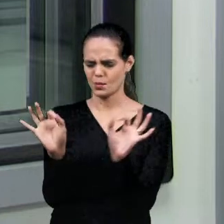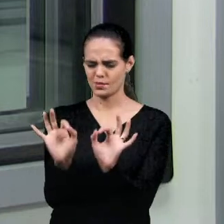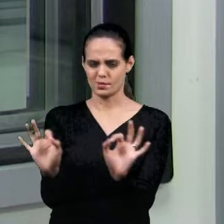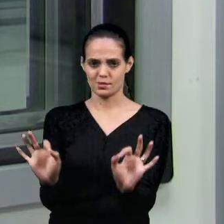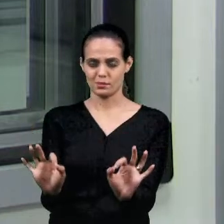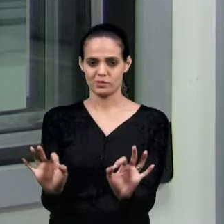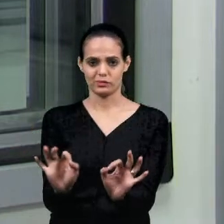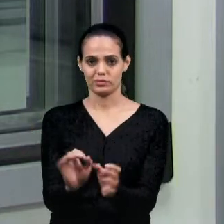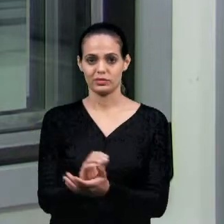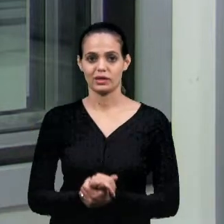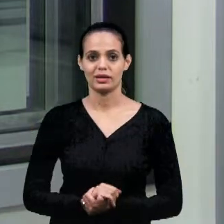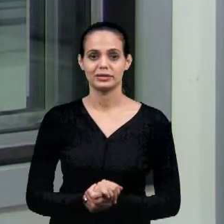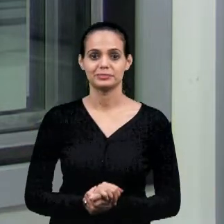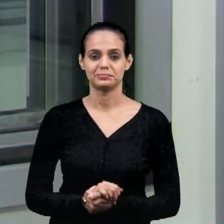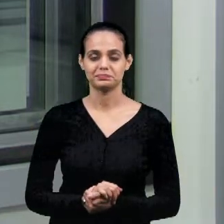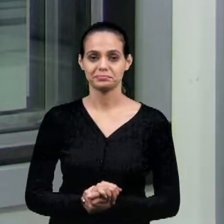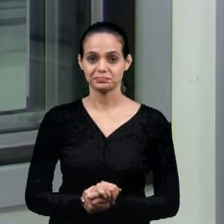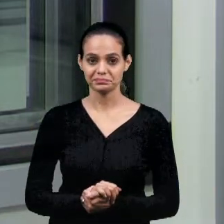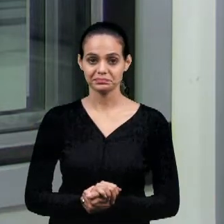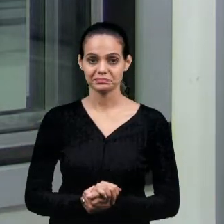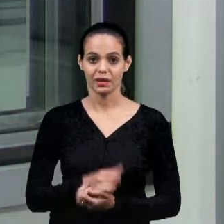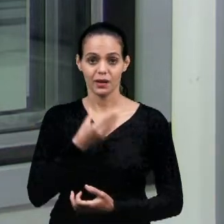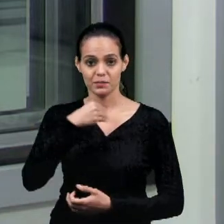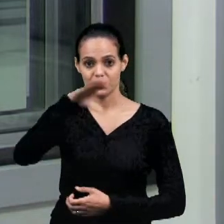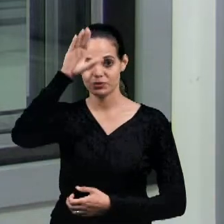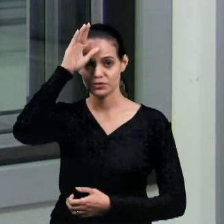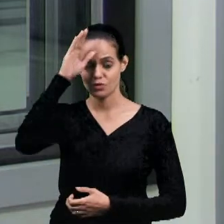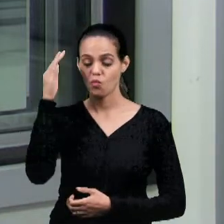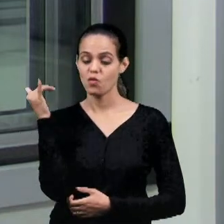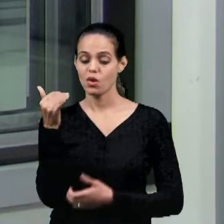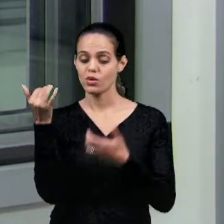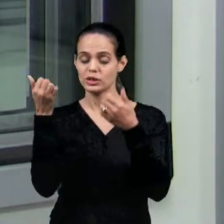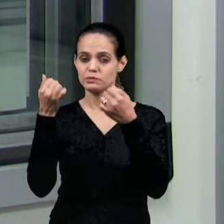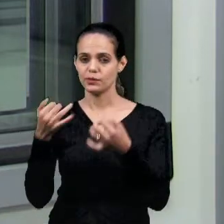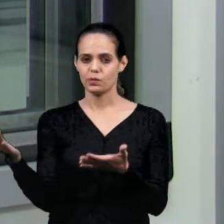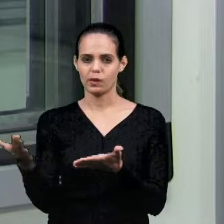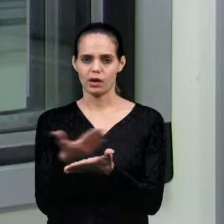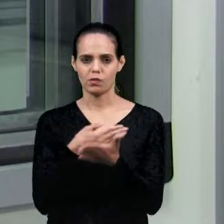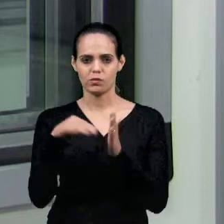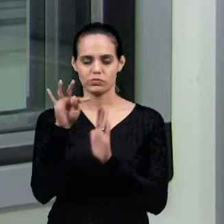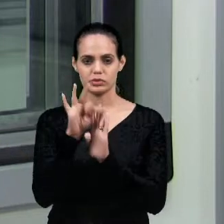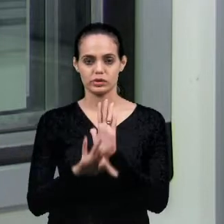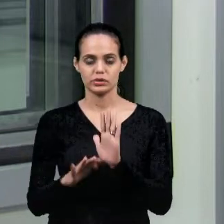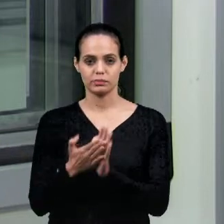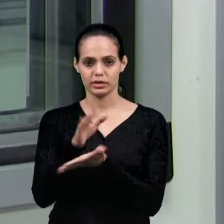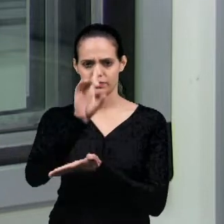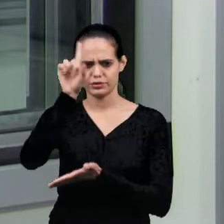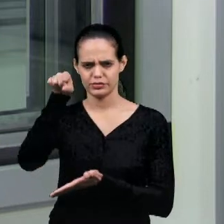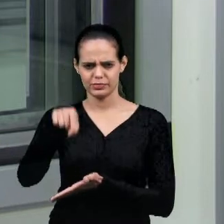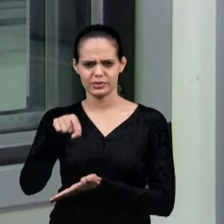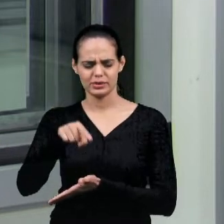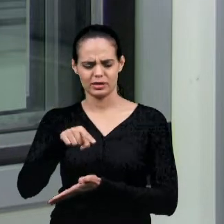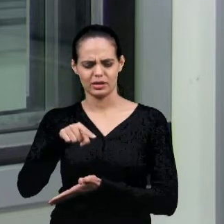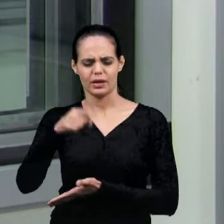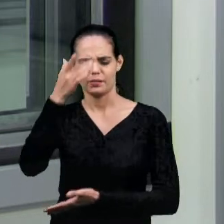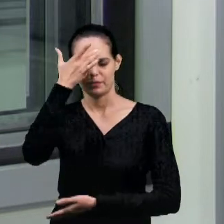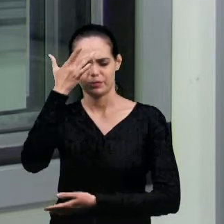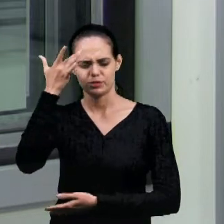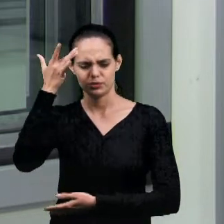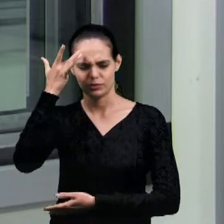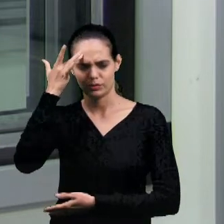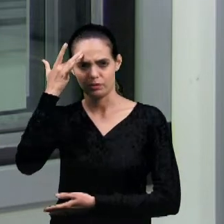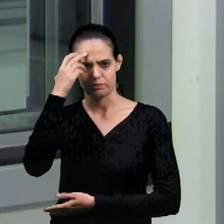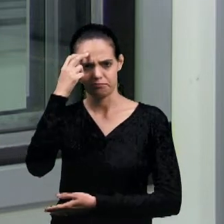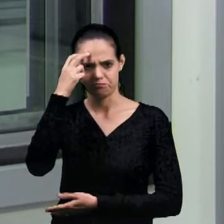ele deixou para ela alguns textos bíblicos. Disse para ela: você é uma pessoa inteligente, eu vou deixar uns textos